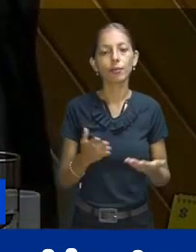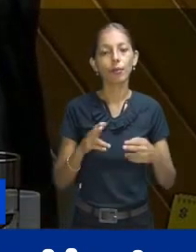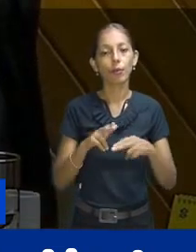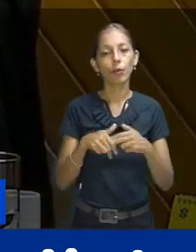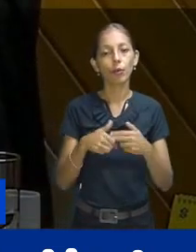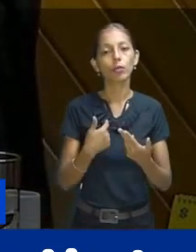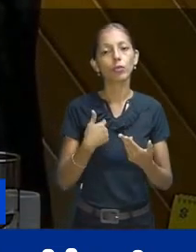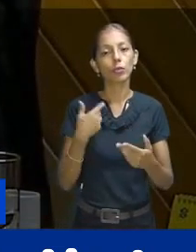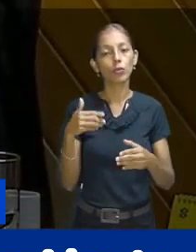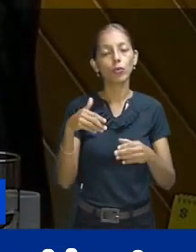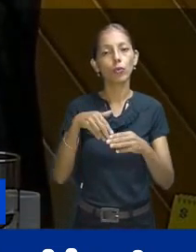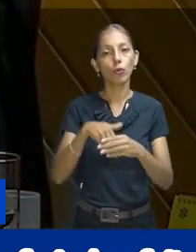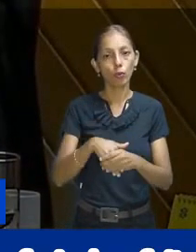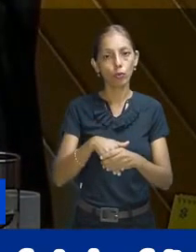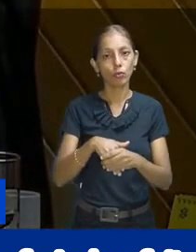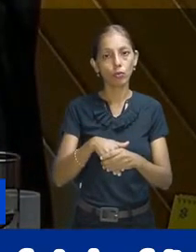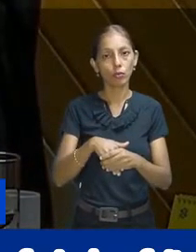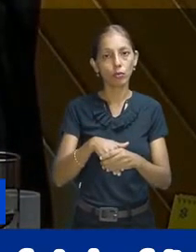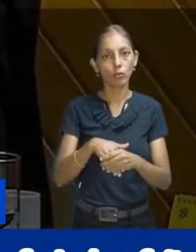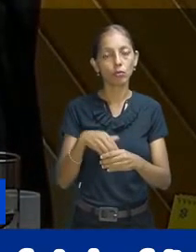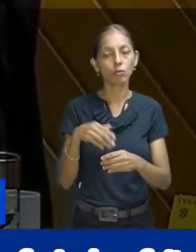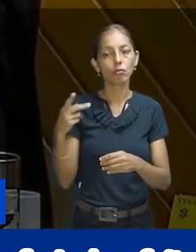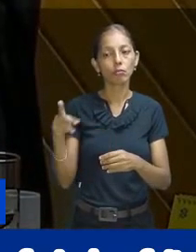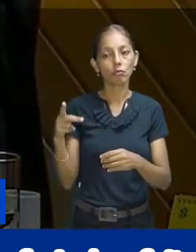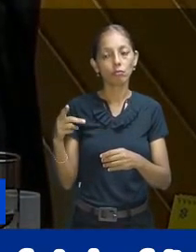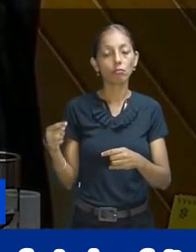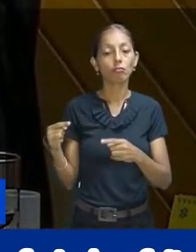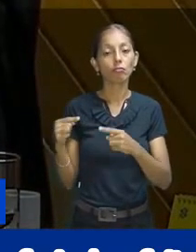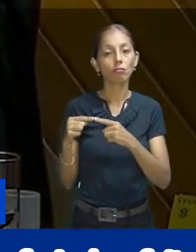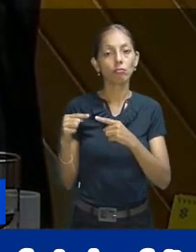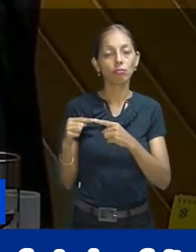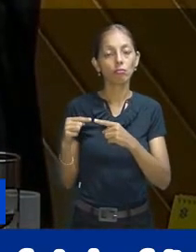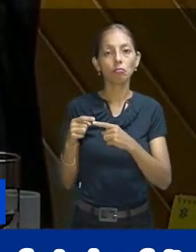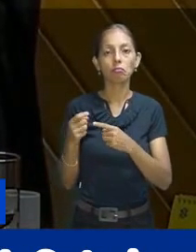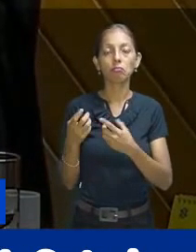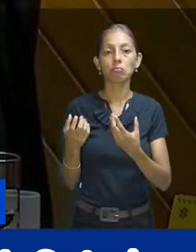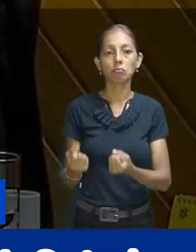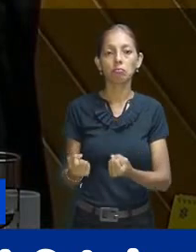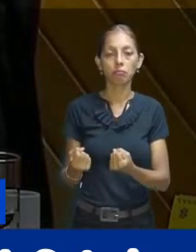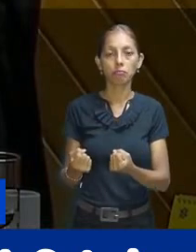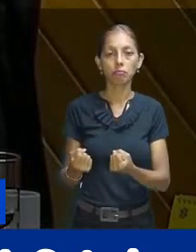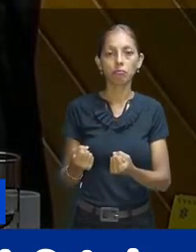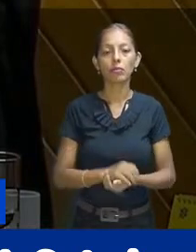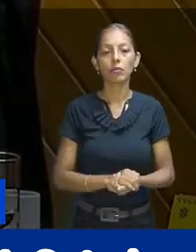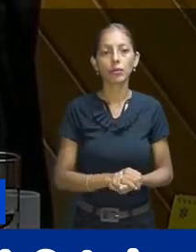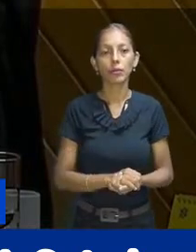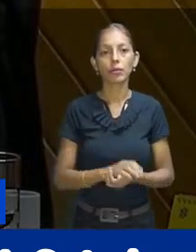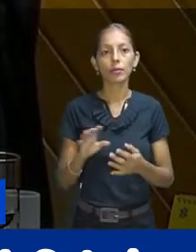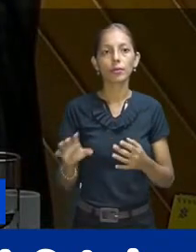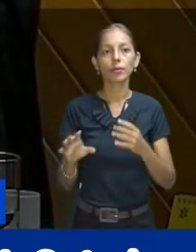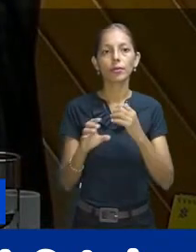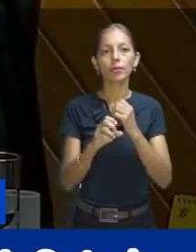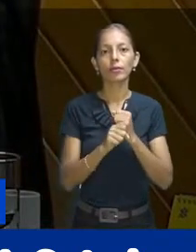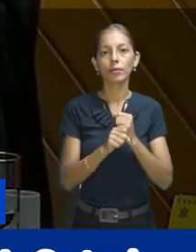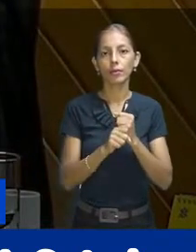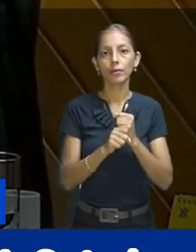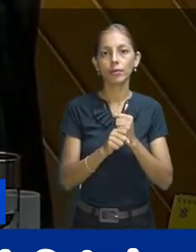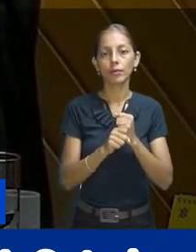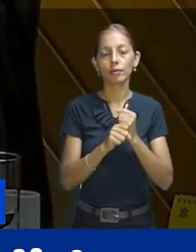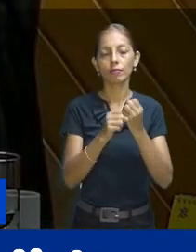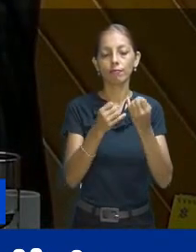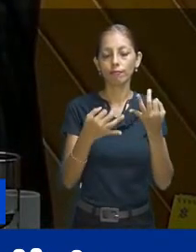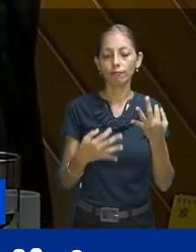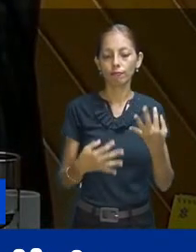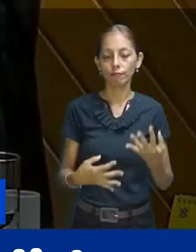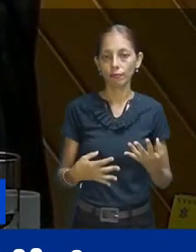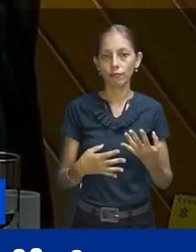para acolher parcialmente os embargos de declaração do Ministério Público Eleitoral, conferindo efeitos infringentes para desaprovar as contas da candidata Lúcia Costa